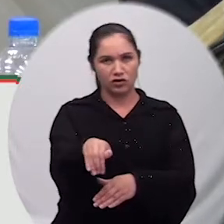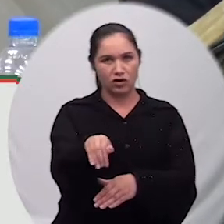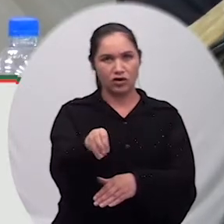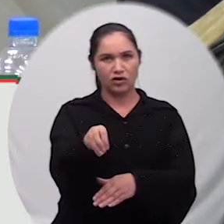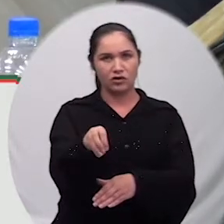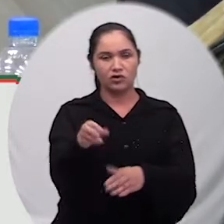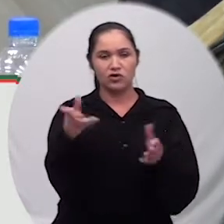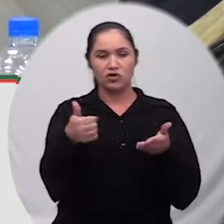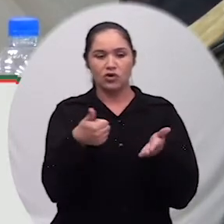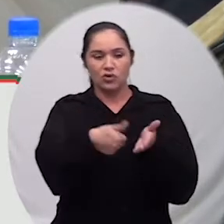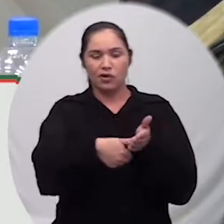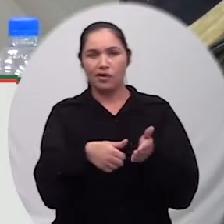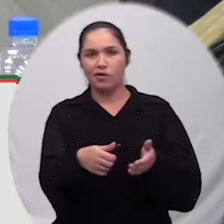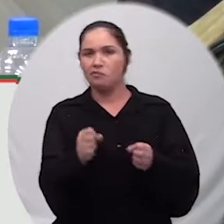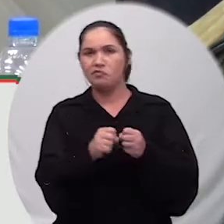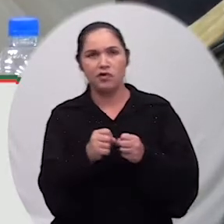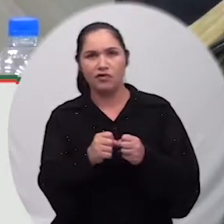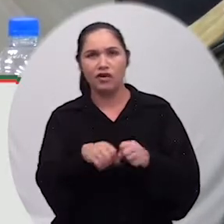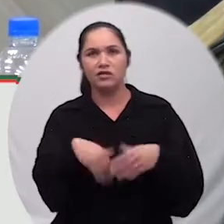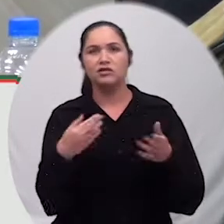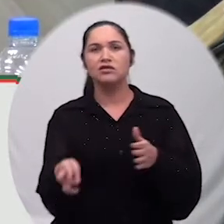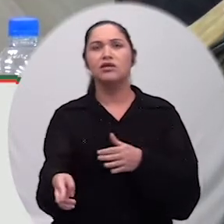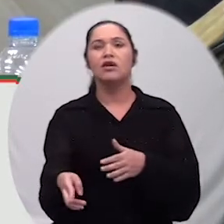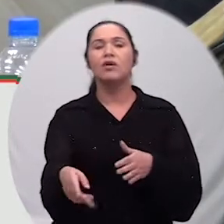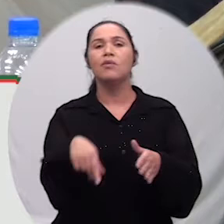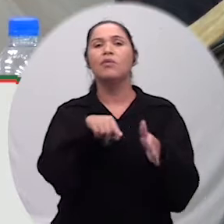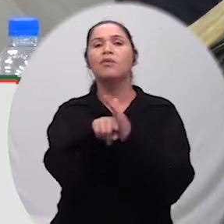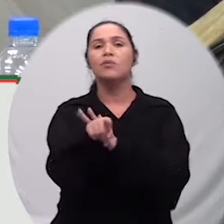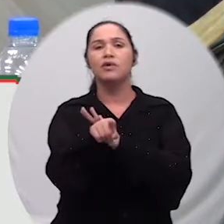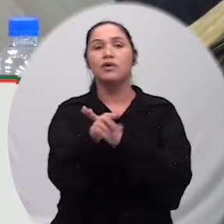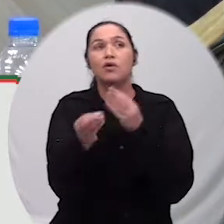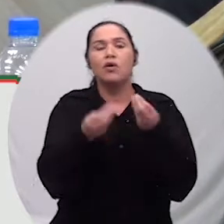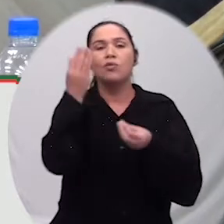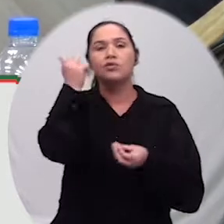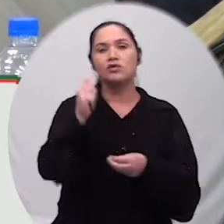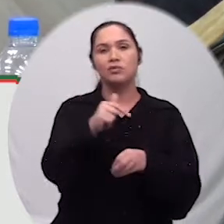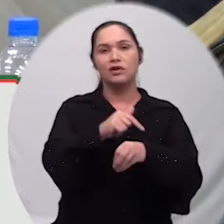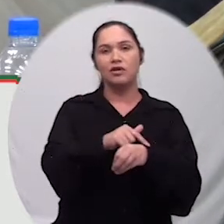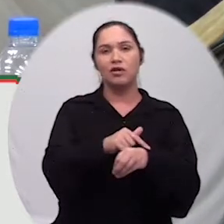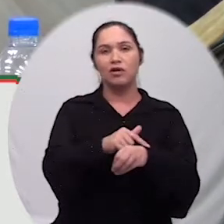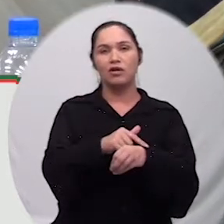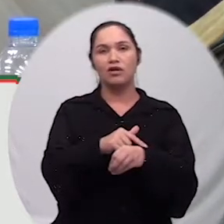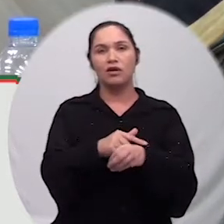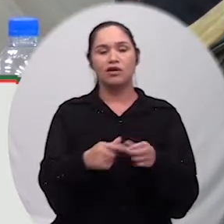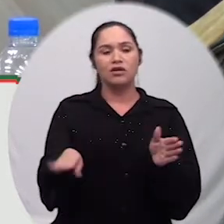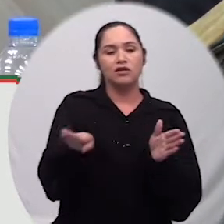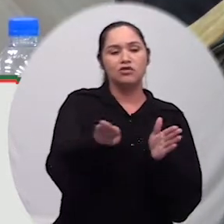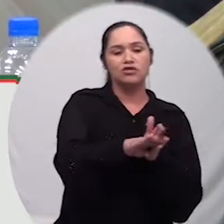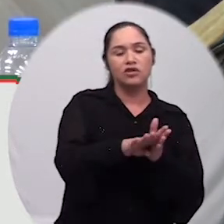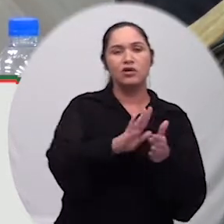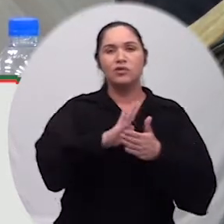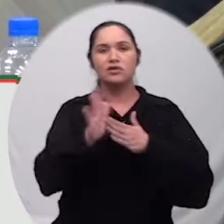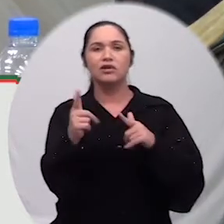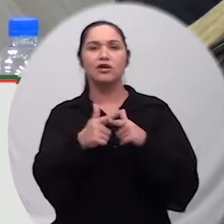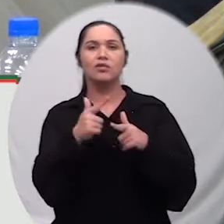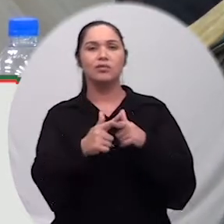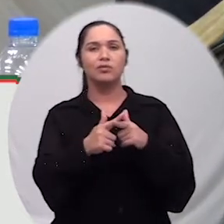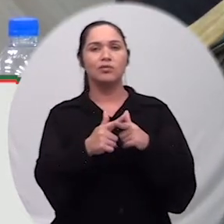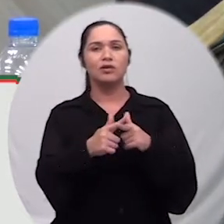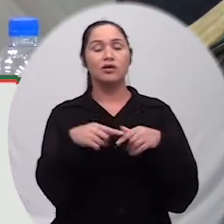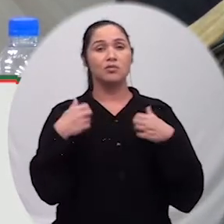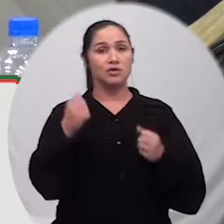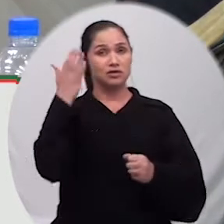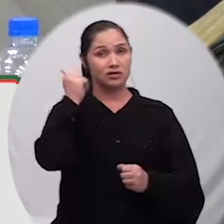isso pode acontecer, sendo que a pontualidade e a assiduidade são critério de avaliação do estágio